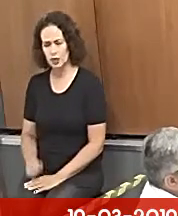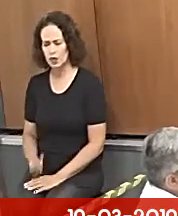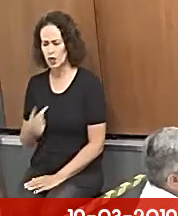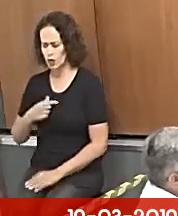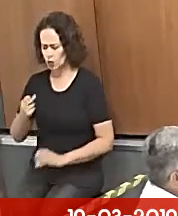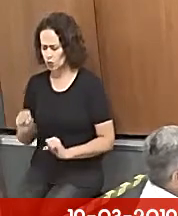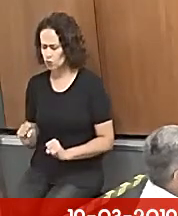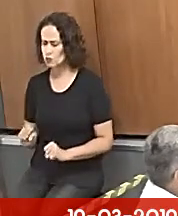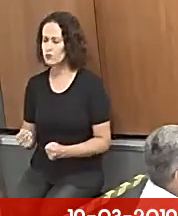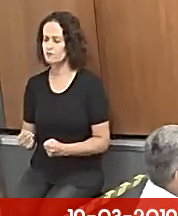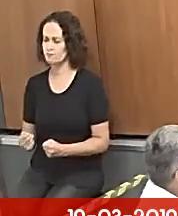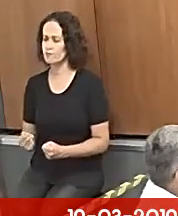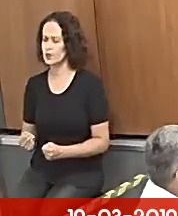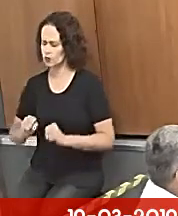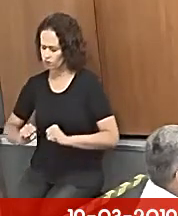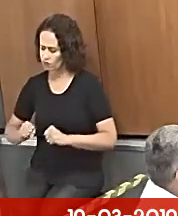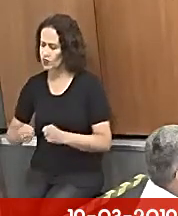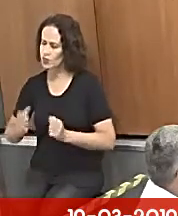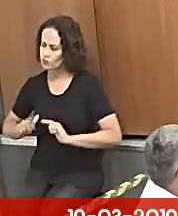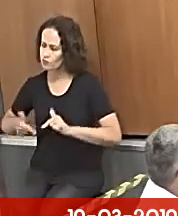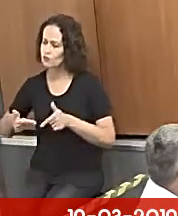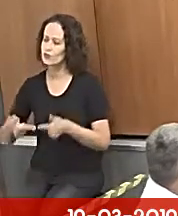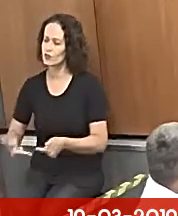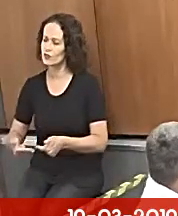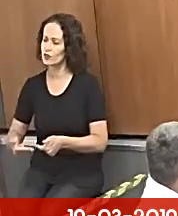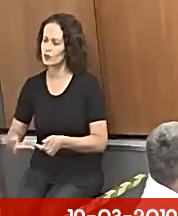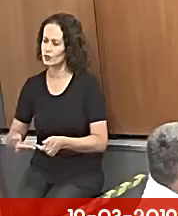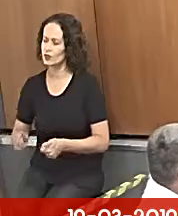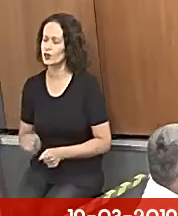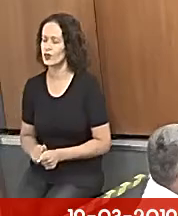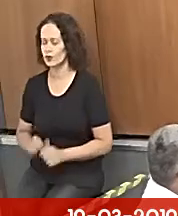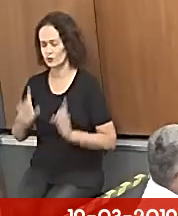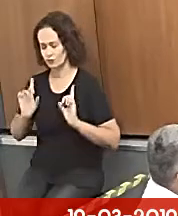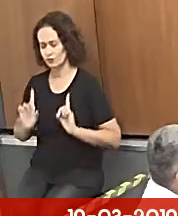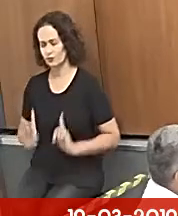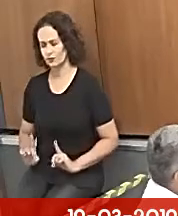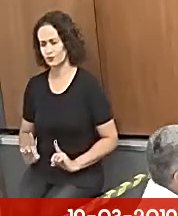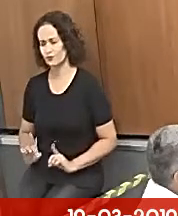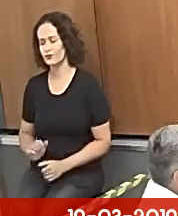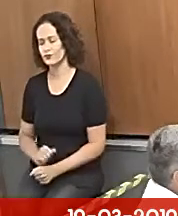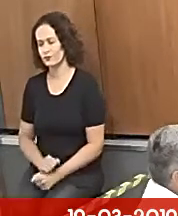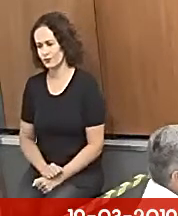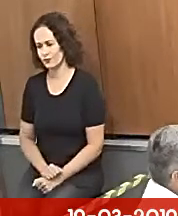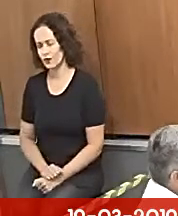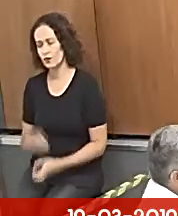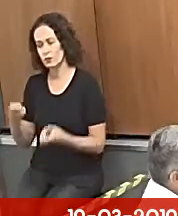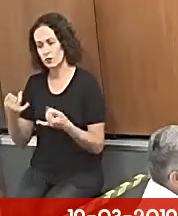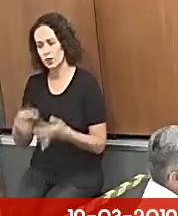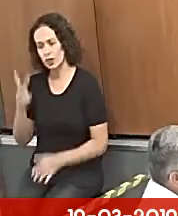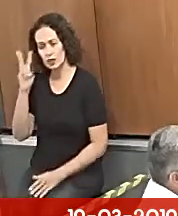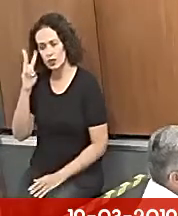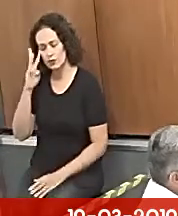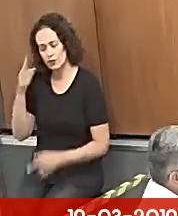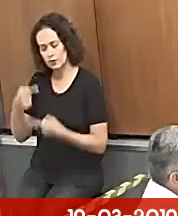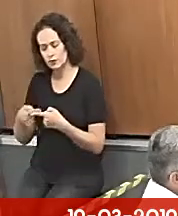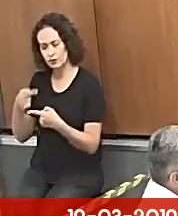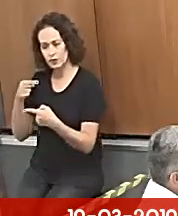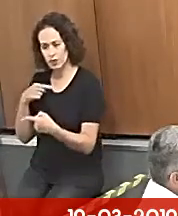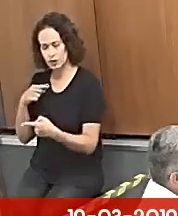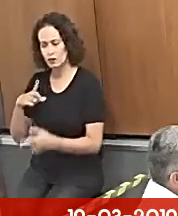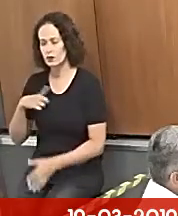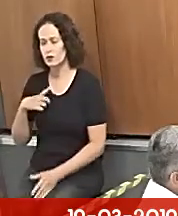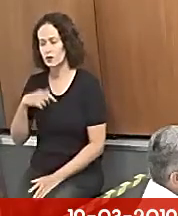defendendo os direitos das pessoas que essa comissão de frente eu disse aqui na terça-feira passada eu tenho uma